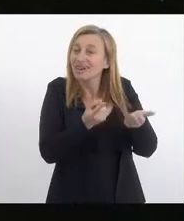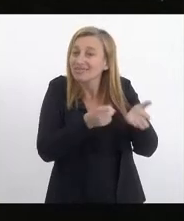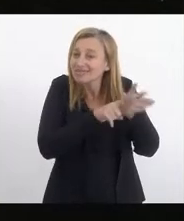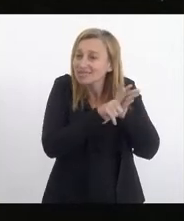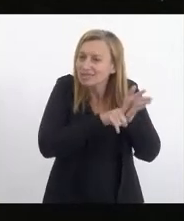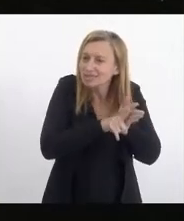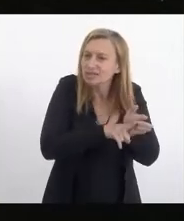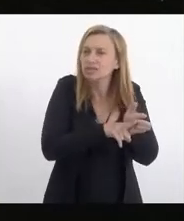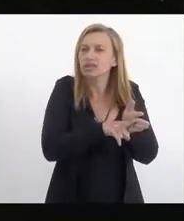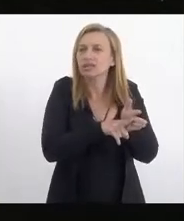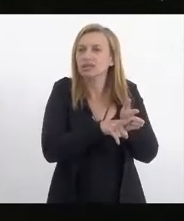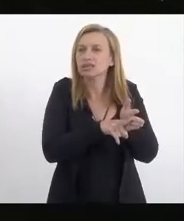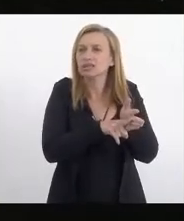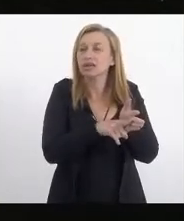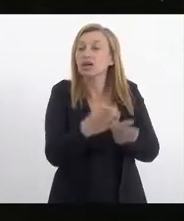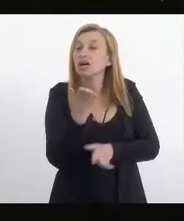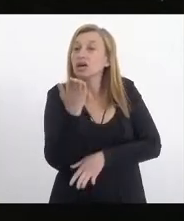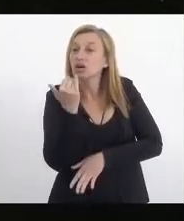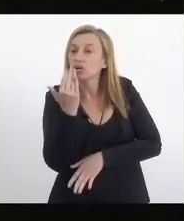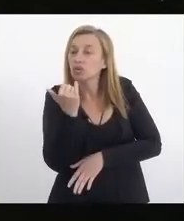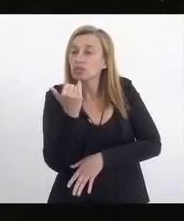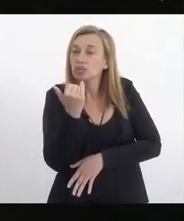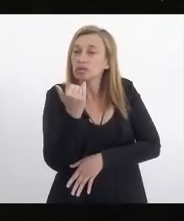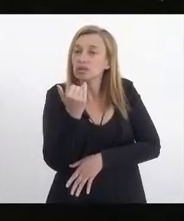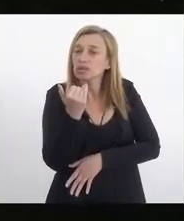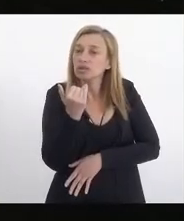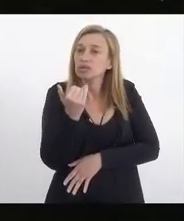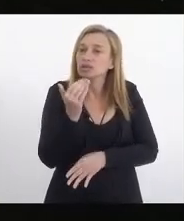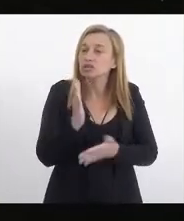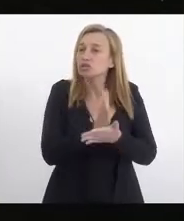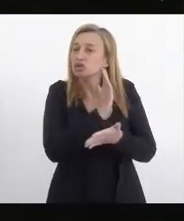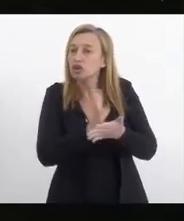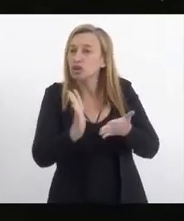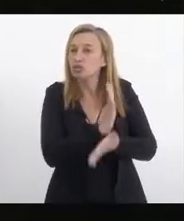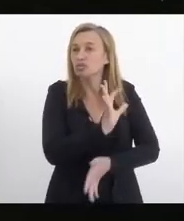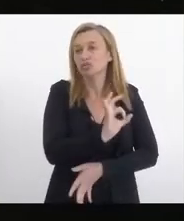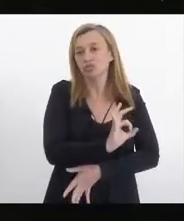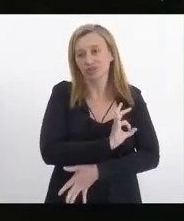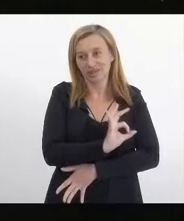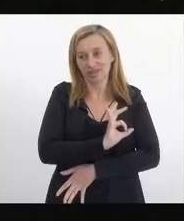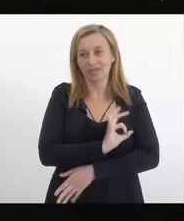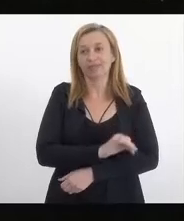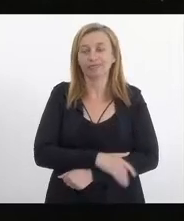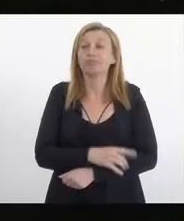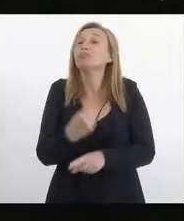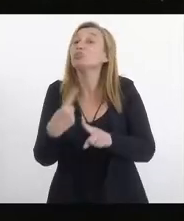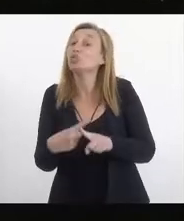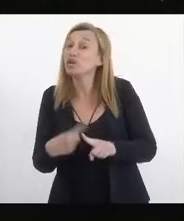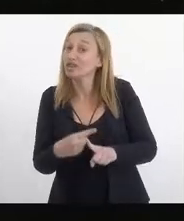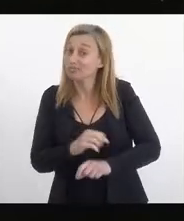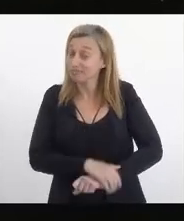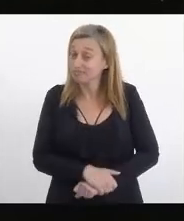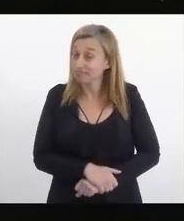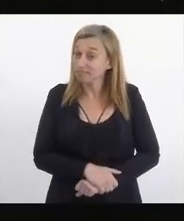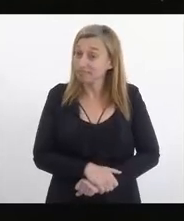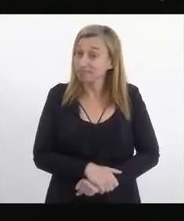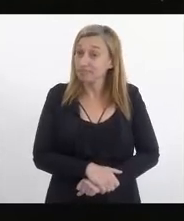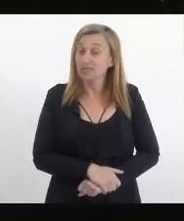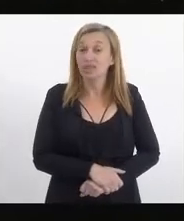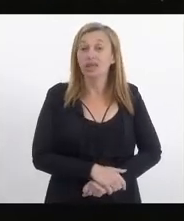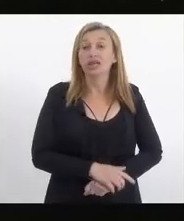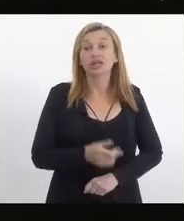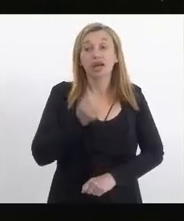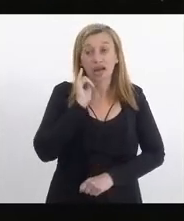analisar a alimentação de certos policiais. Por quê? Segundo